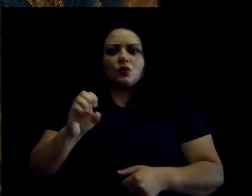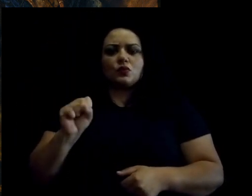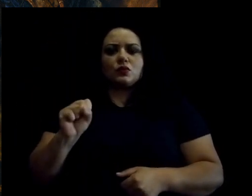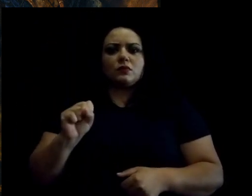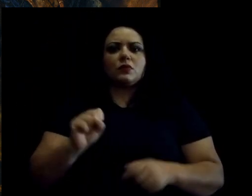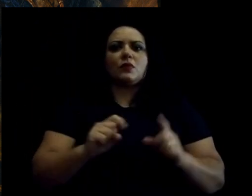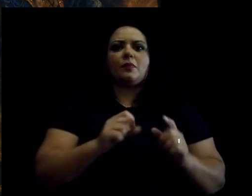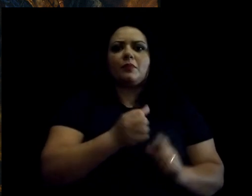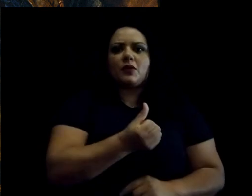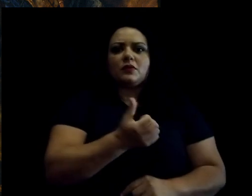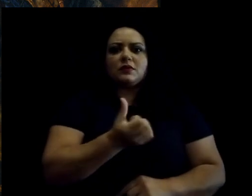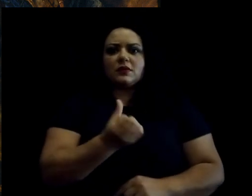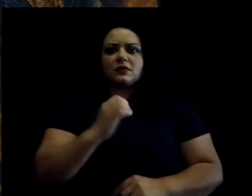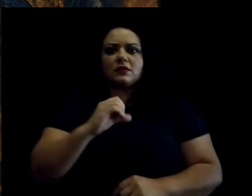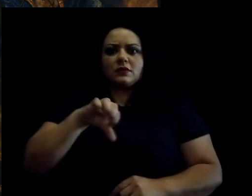1609-1629.